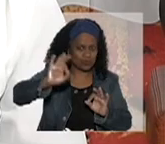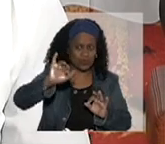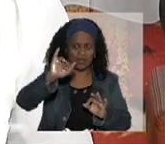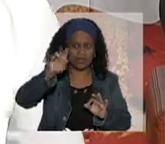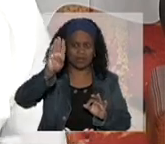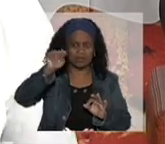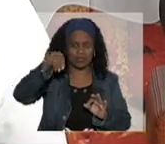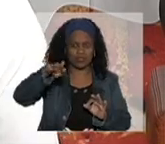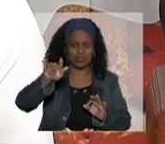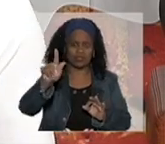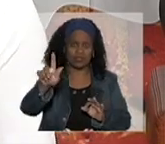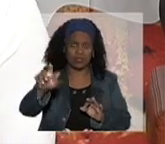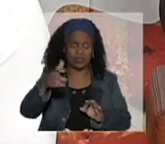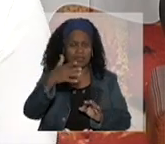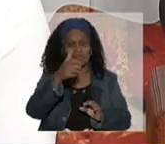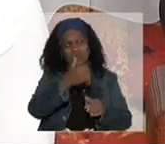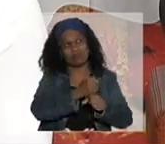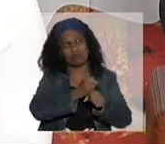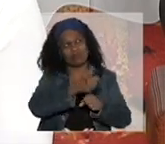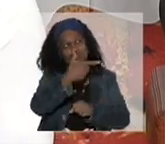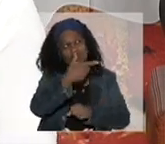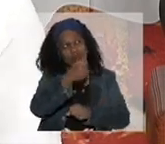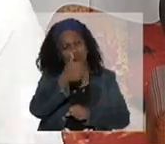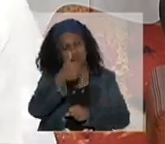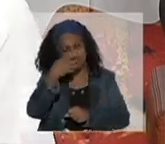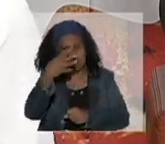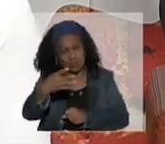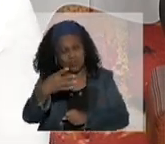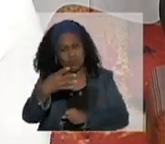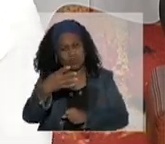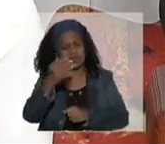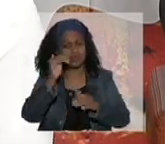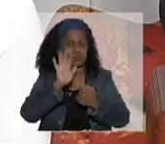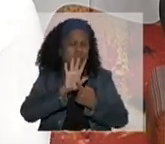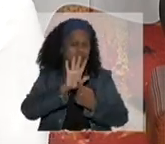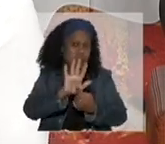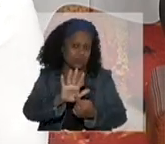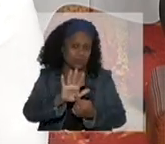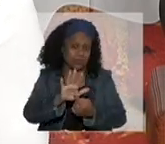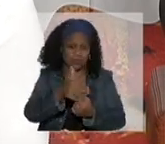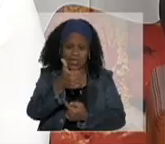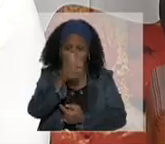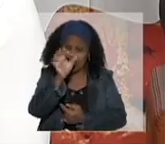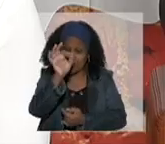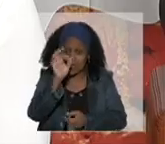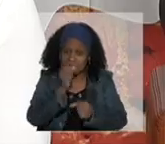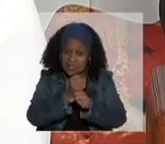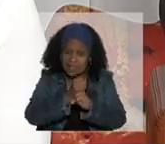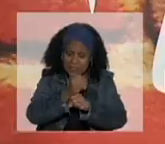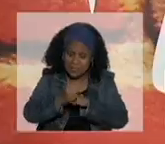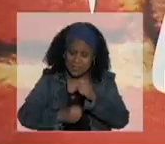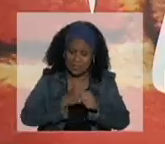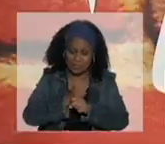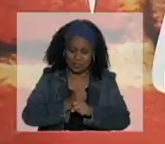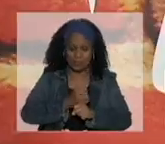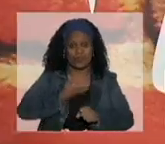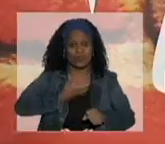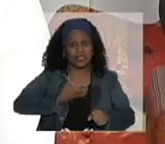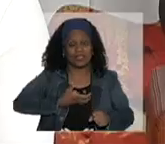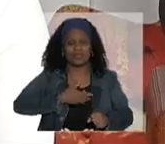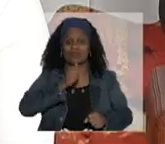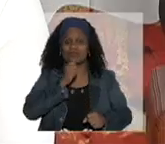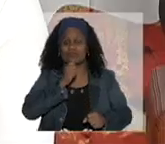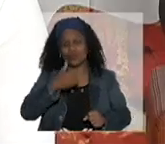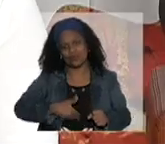do IBGE em 2014. Então, a gente está retomando a campanha esse ano, após 10 anos. É a campanha Natal Sem Fome. A campanha Natal